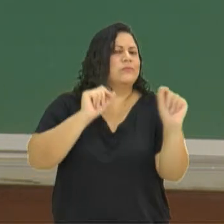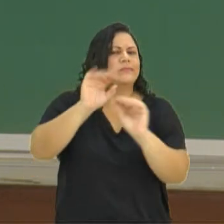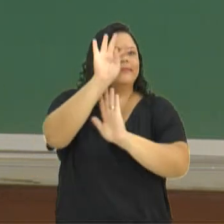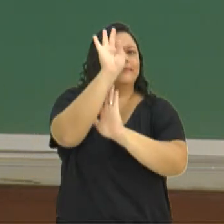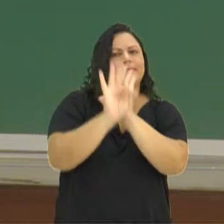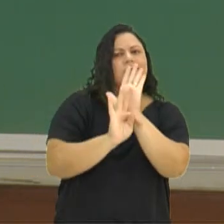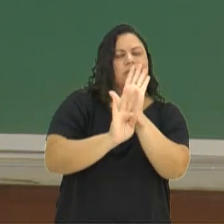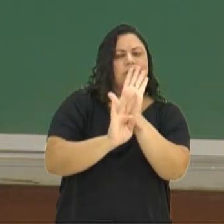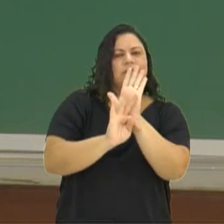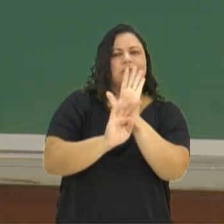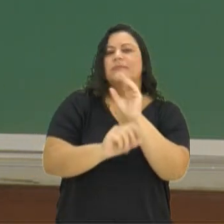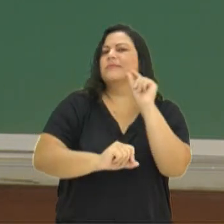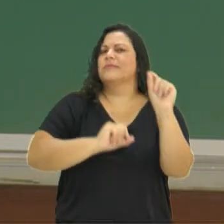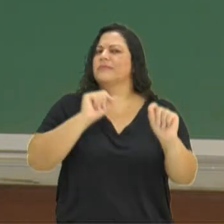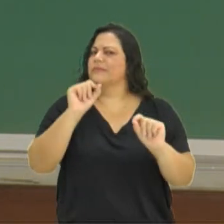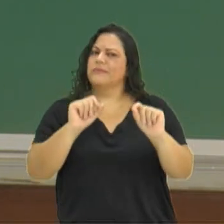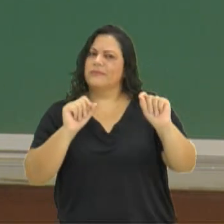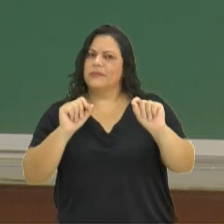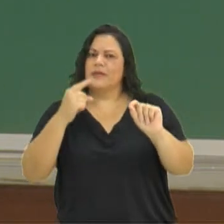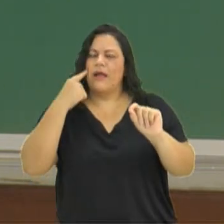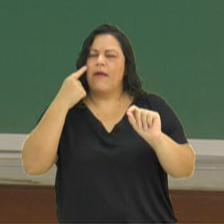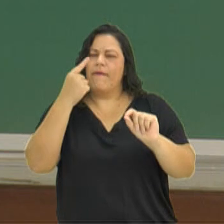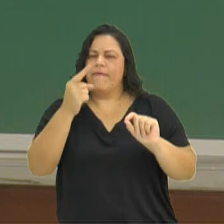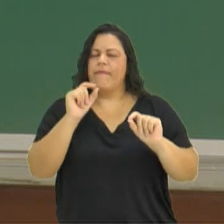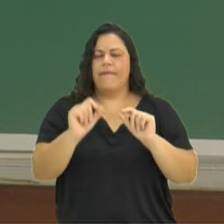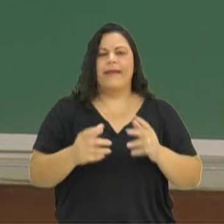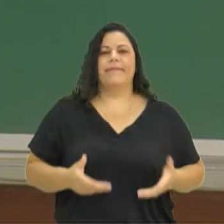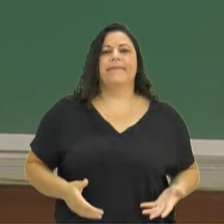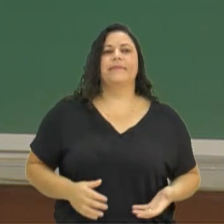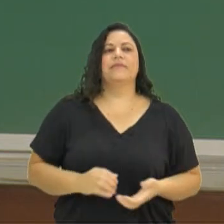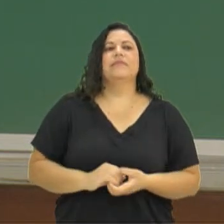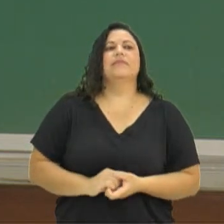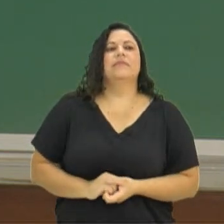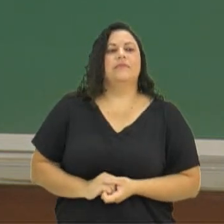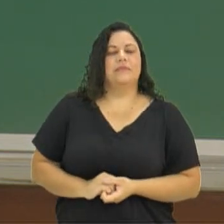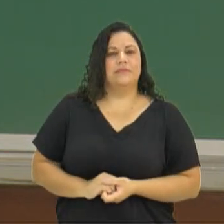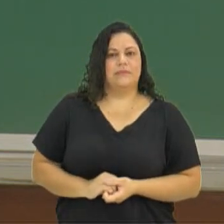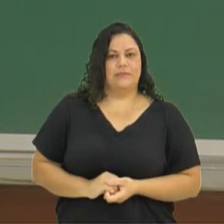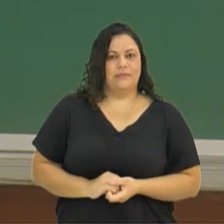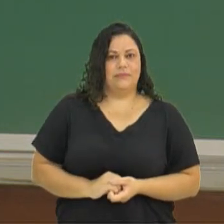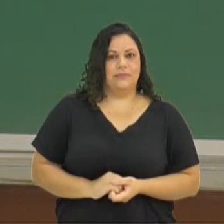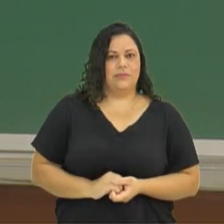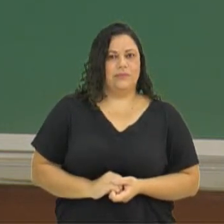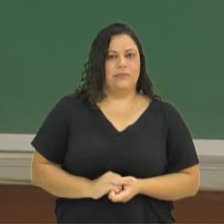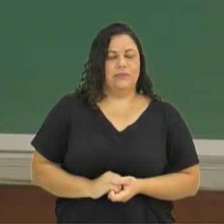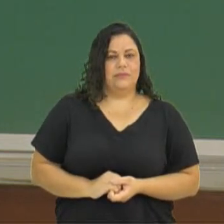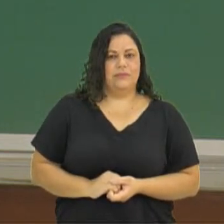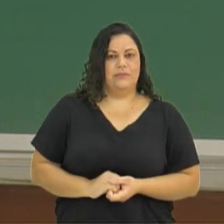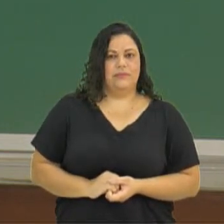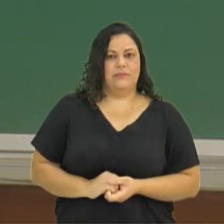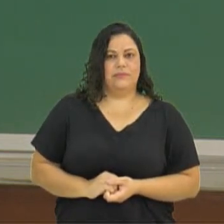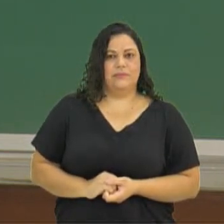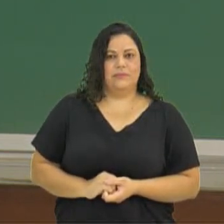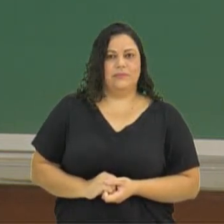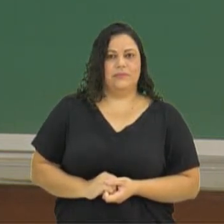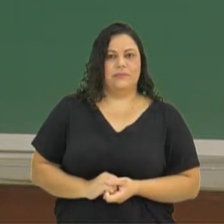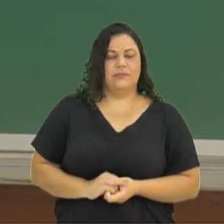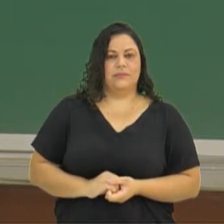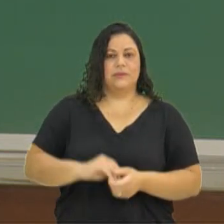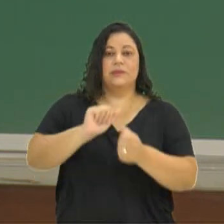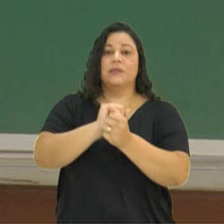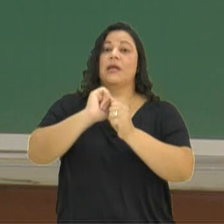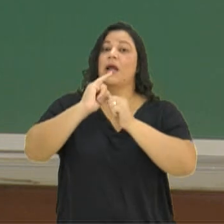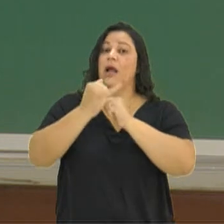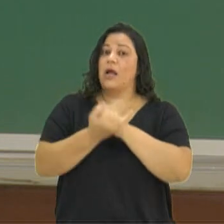né? Com o que ele vem acompanhado, enfim. E um pouquinho sobre os adjetivos para descrever pessoas, os adjetivos